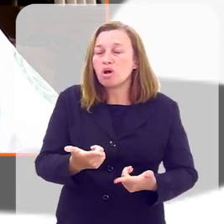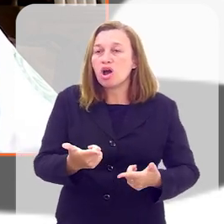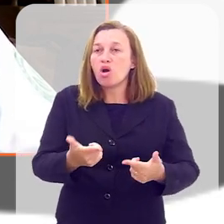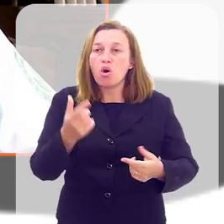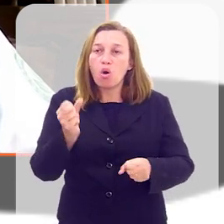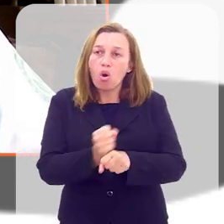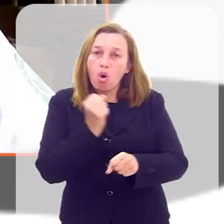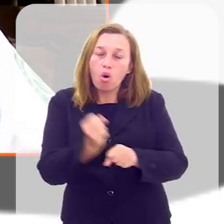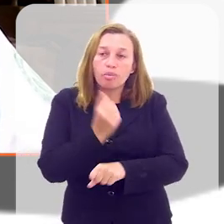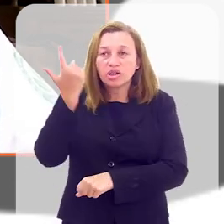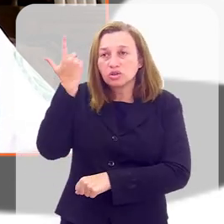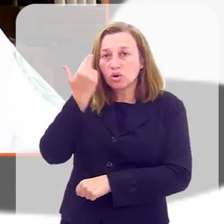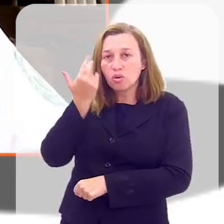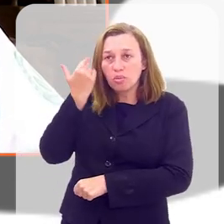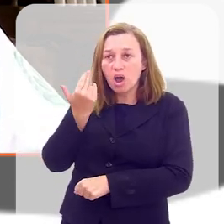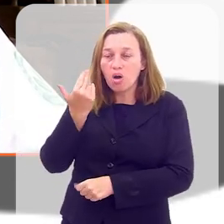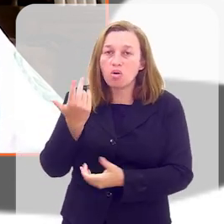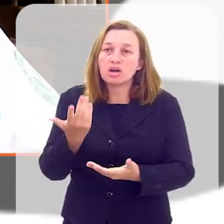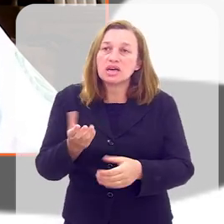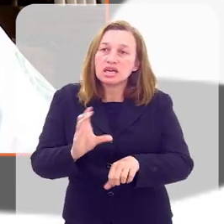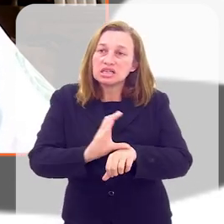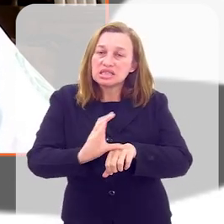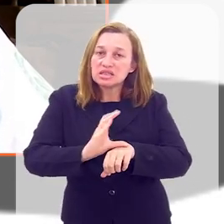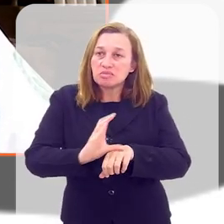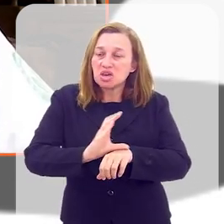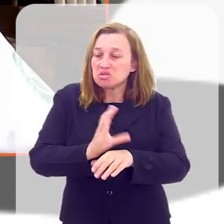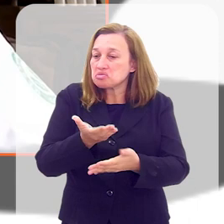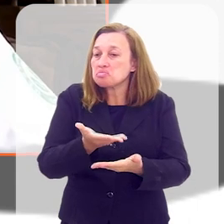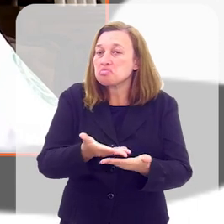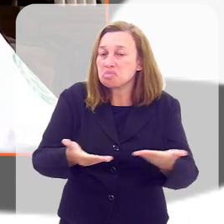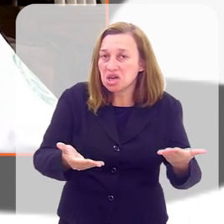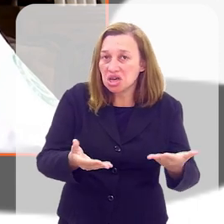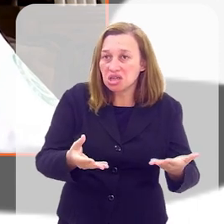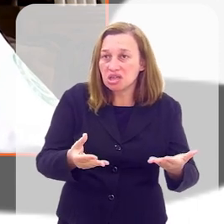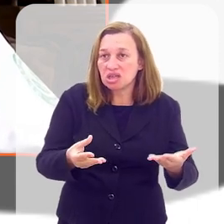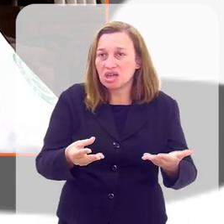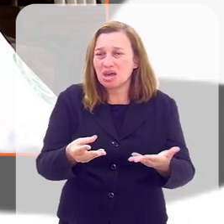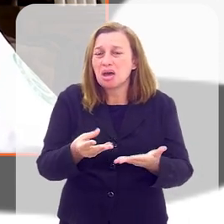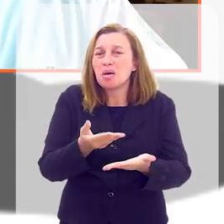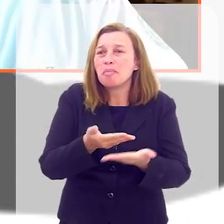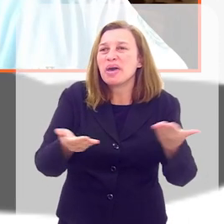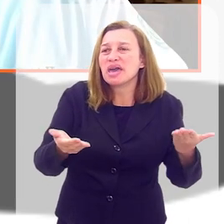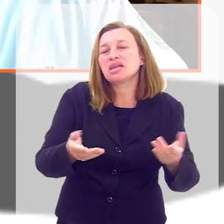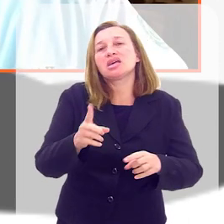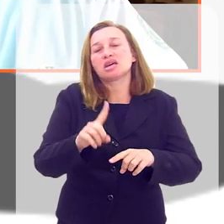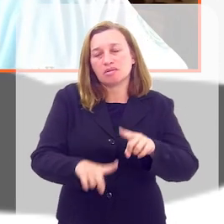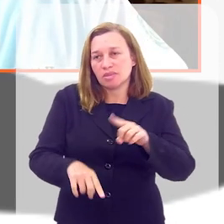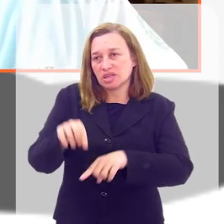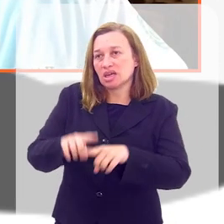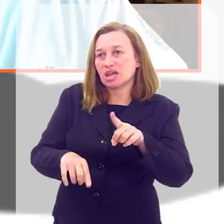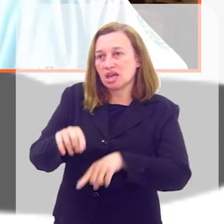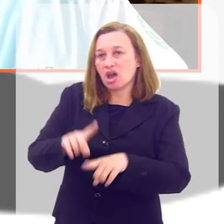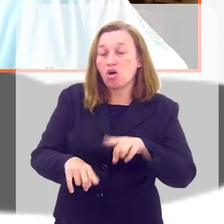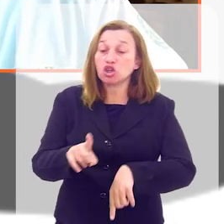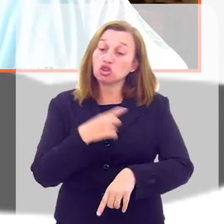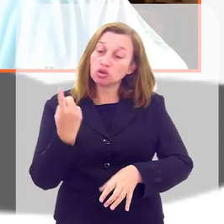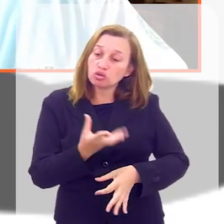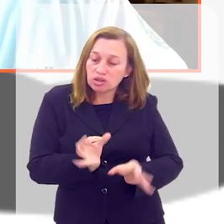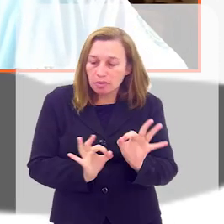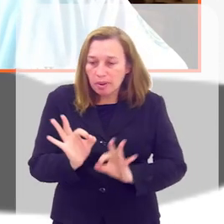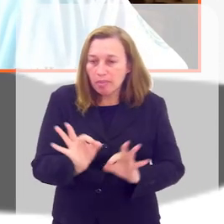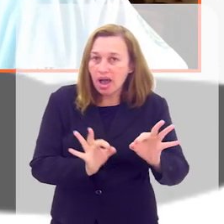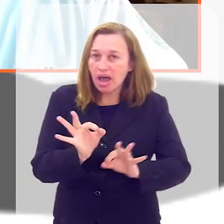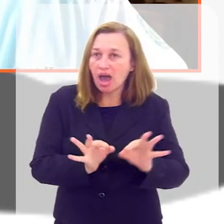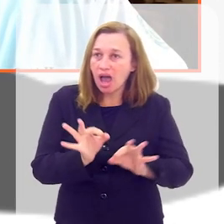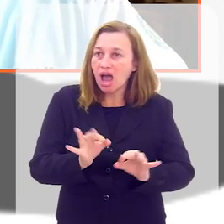convencional bota uma barbaridade de cimento por exemplo fora né E são coisas que eles não conseguem muitas vezes colocar em